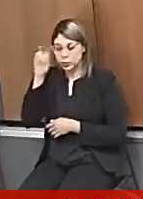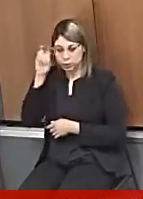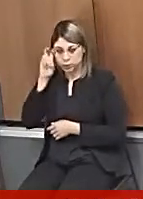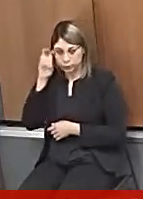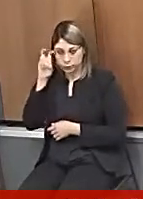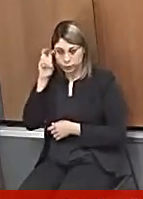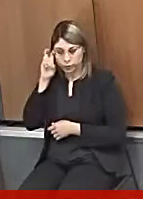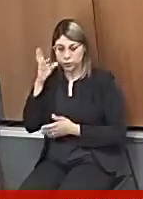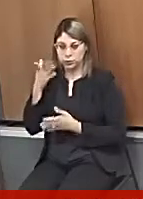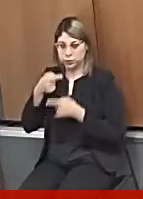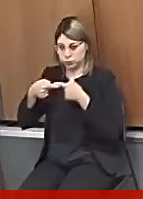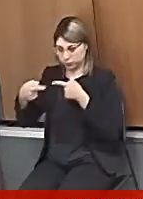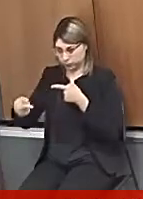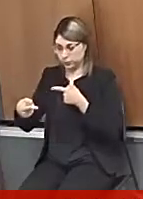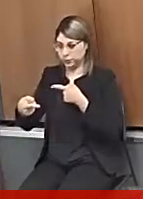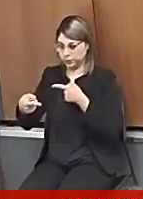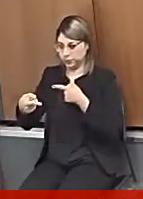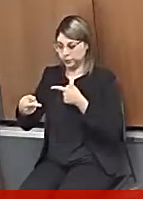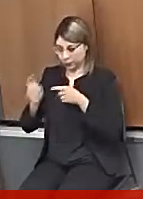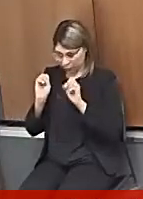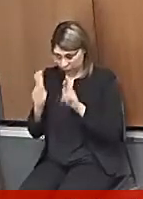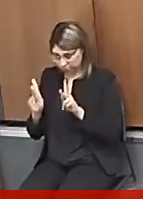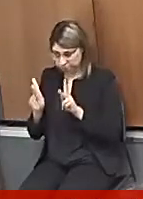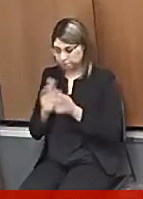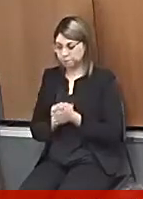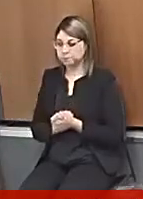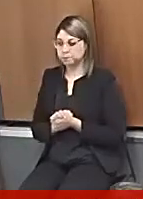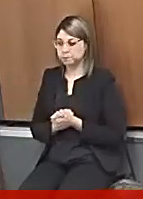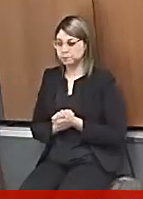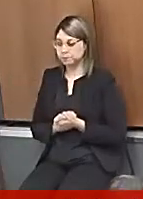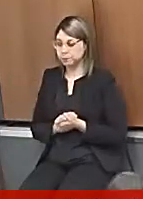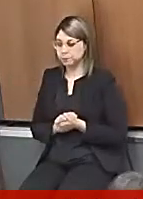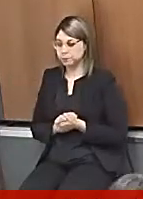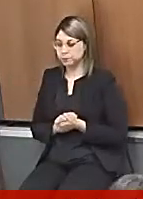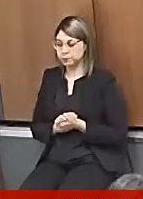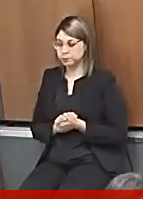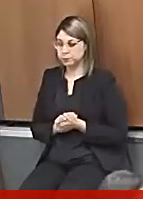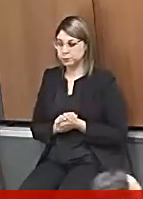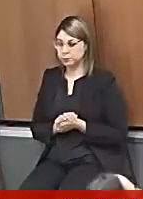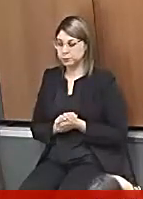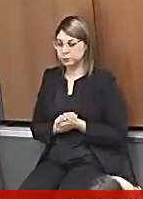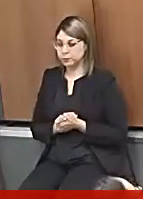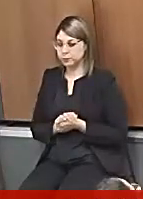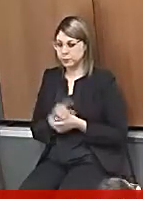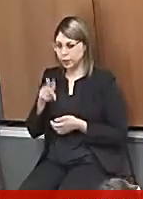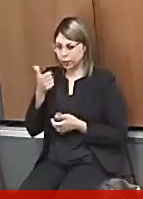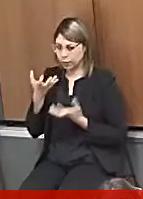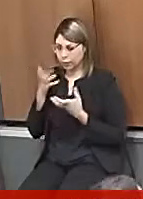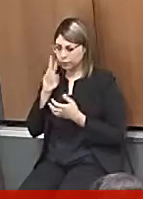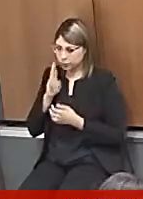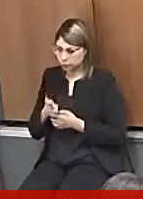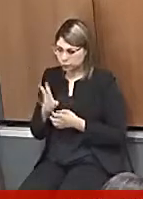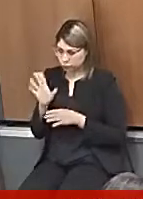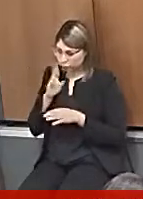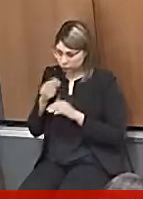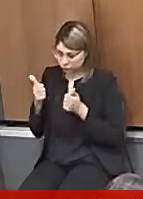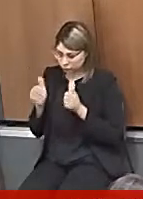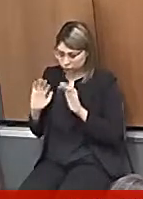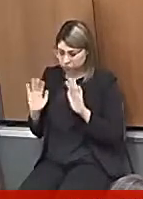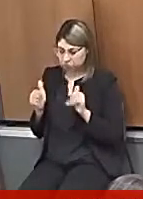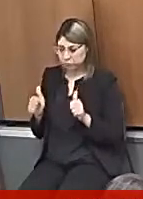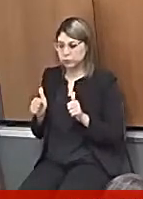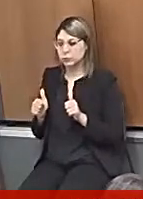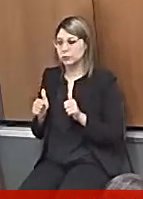isso aí quinta feira da semana que vem ok é a senhora queria responder está respondido